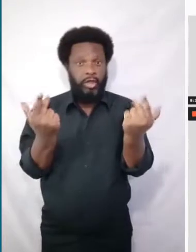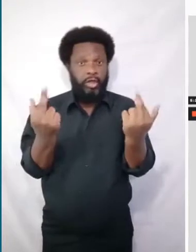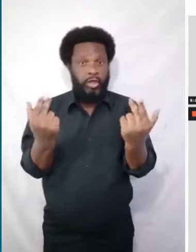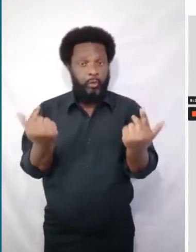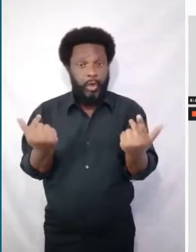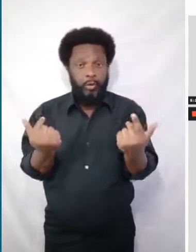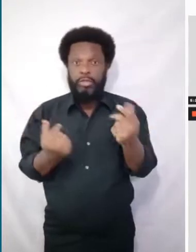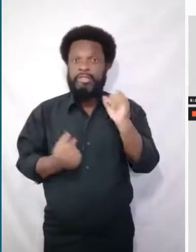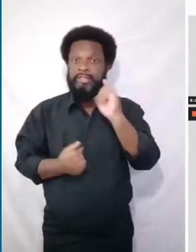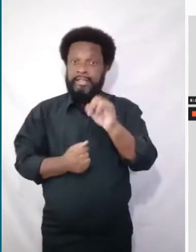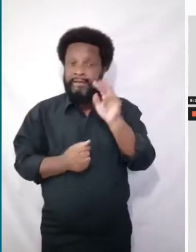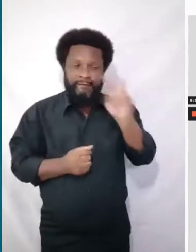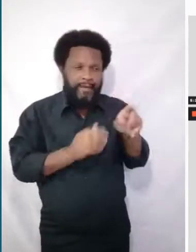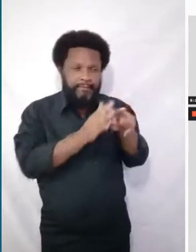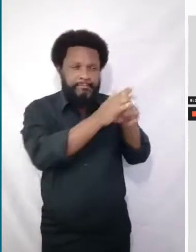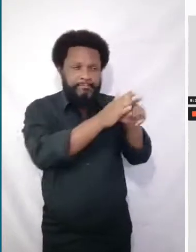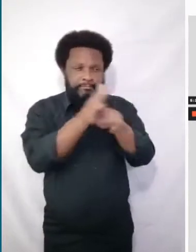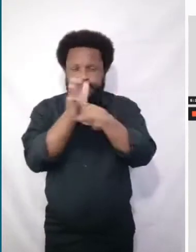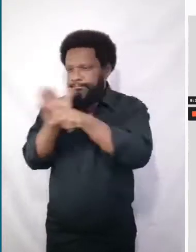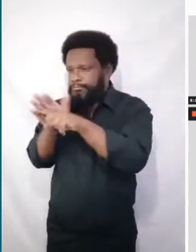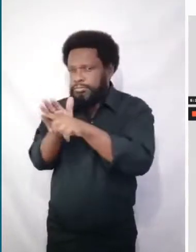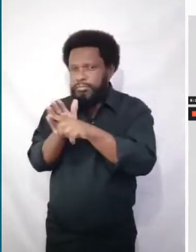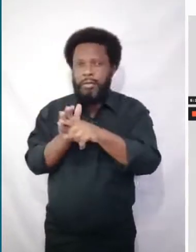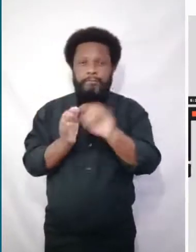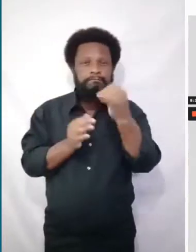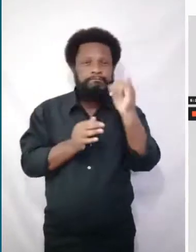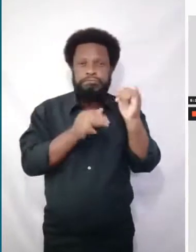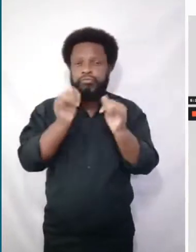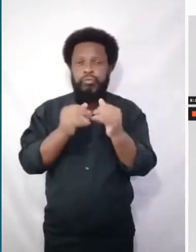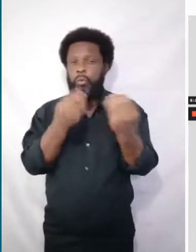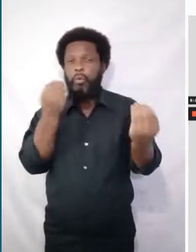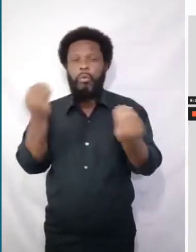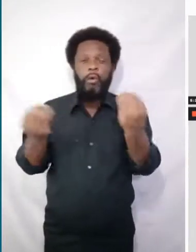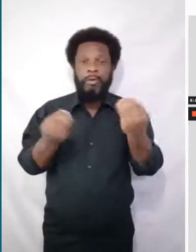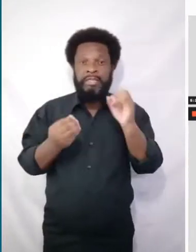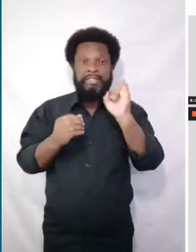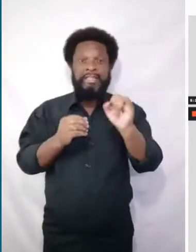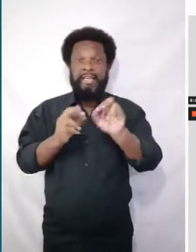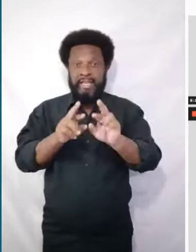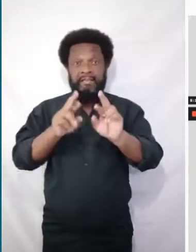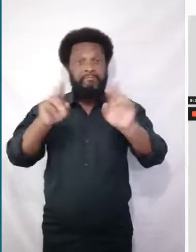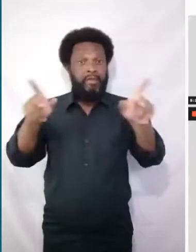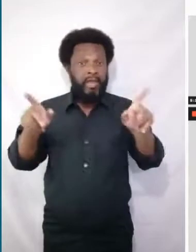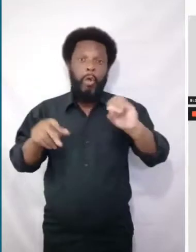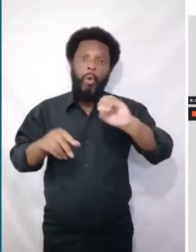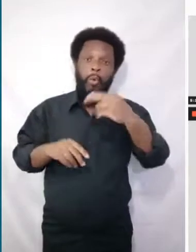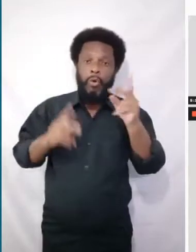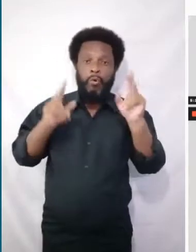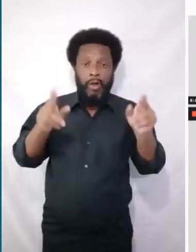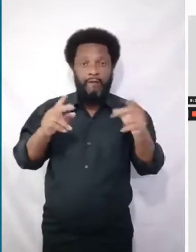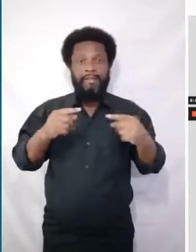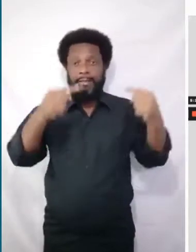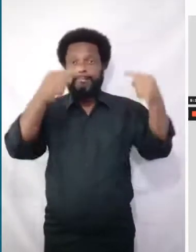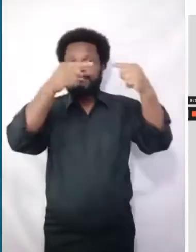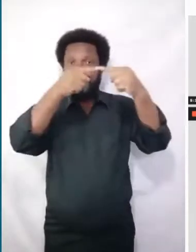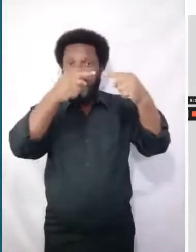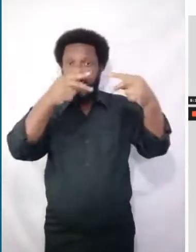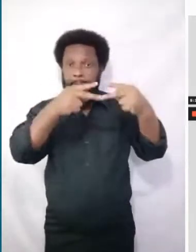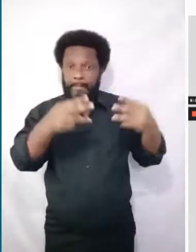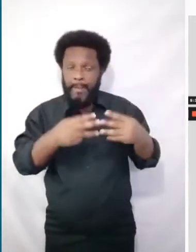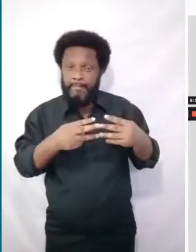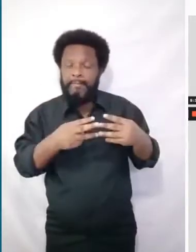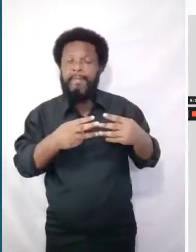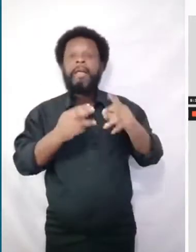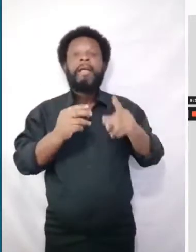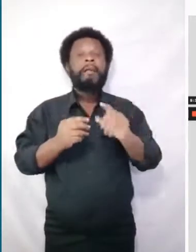iguais. Quando a gente calcula a diferença de eletronegatividade entre eles, já que eu só tenho, né, um conjunto de ligação, aqui eu tenho uma ligação dupla, uma